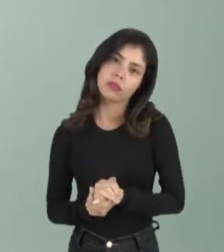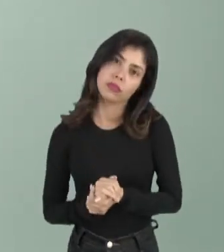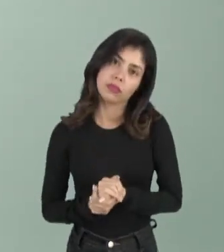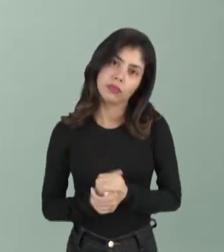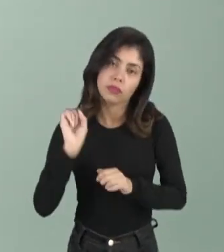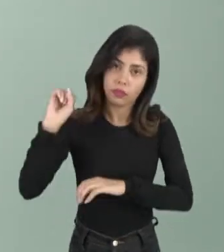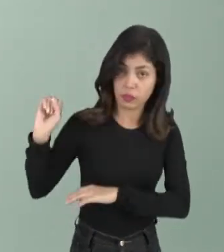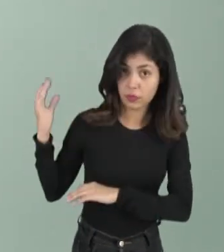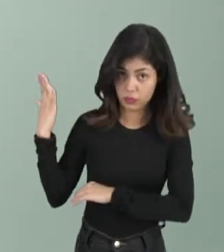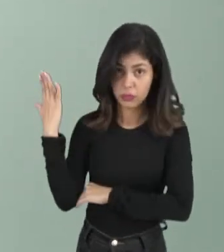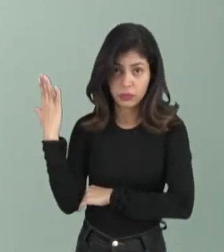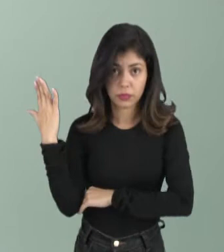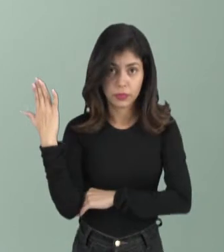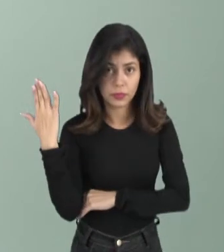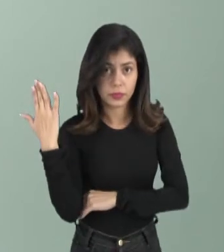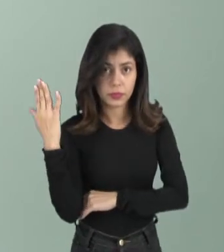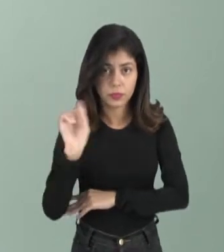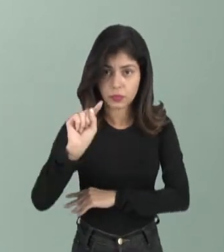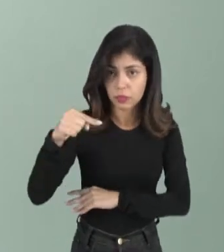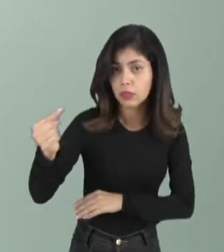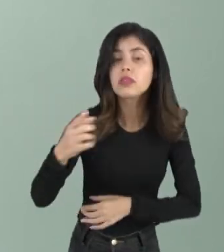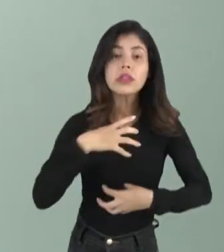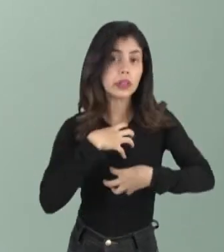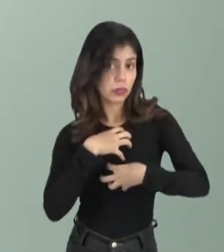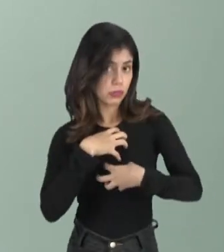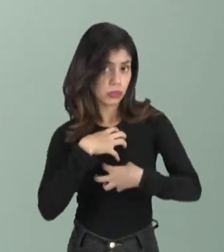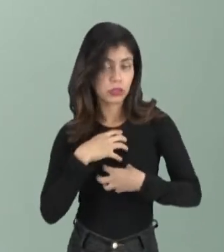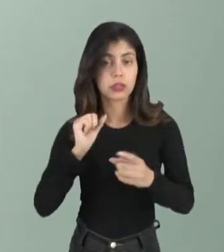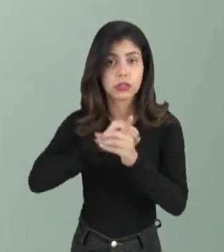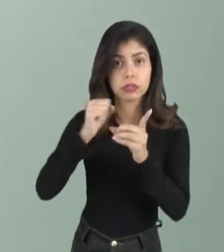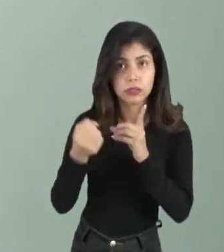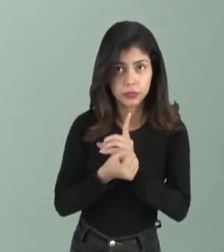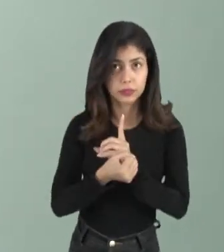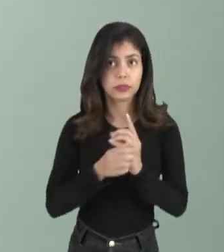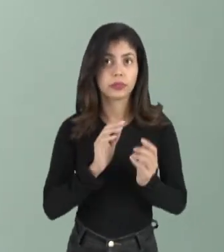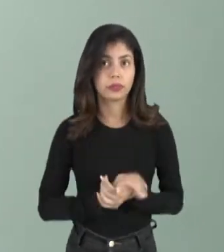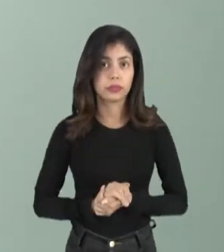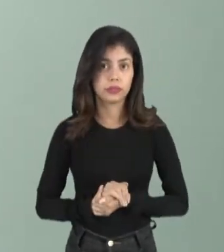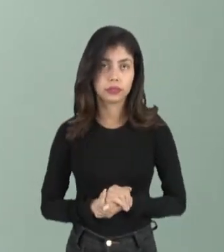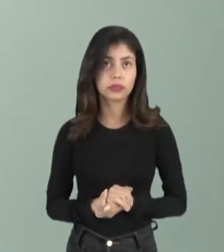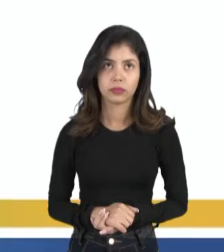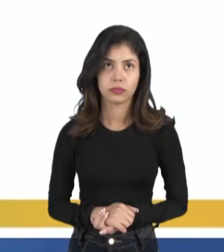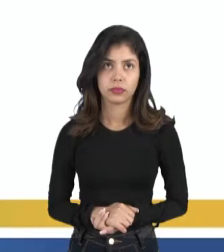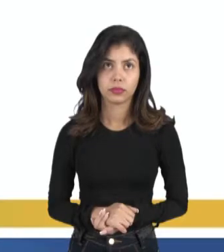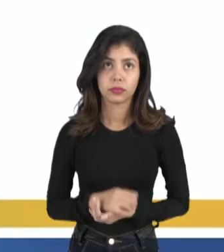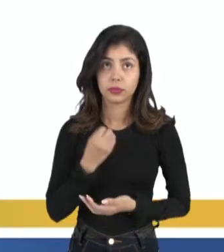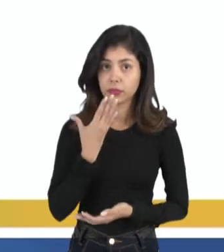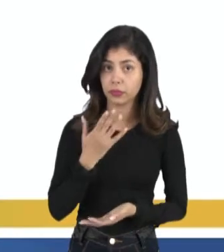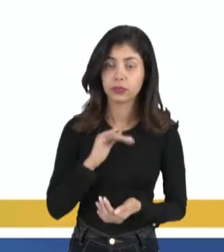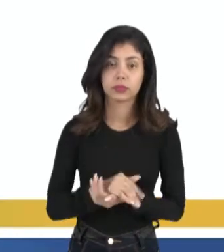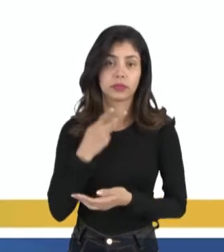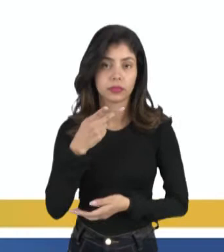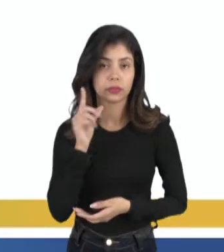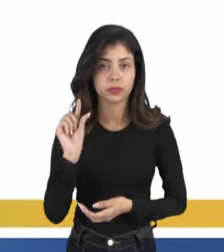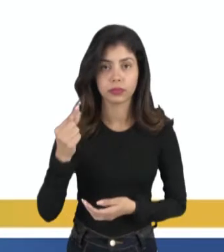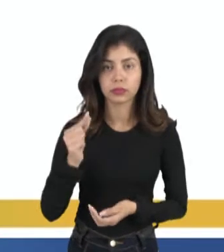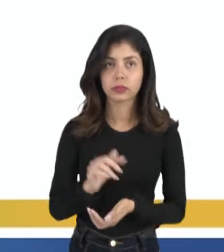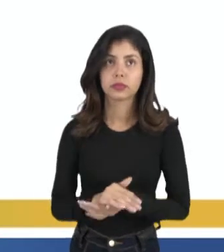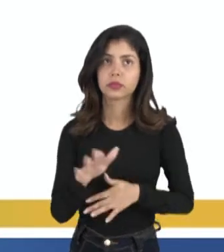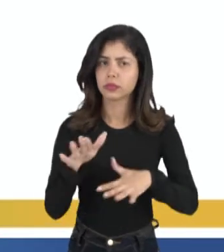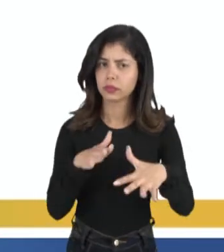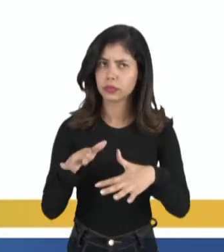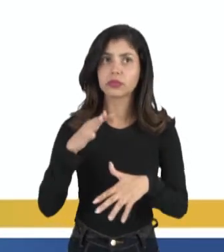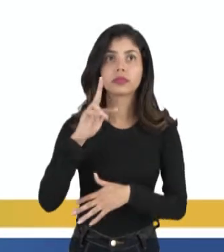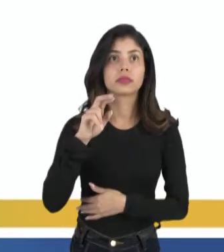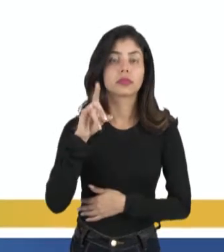que estava acontecendo naquele momento da sociedade né Tá bom vamos falar um pouco sobre